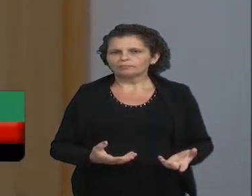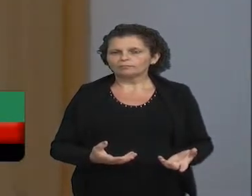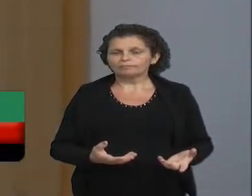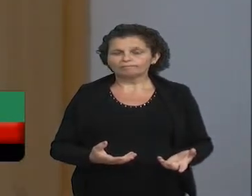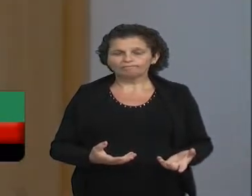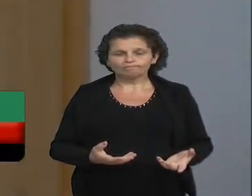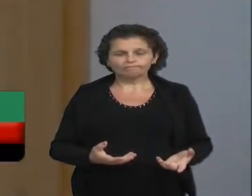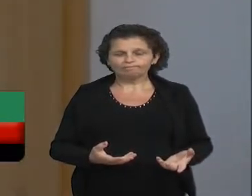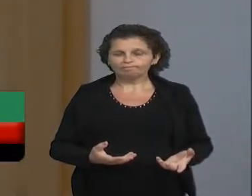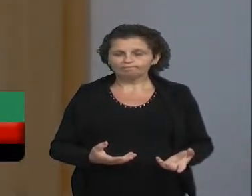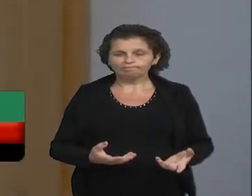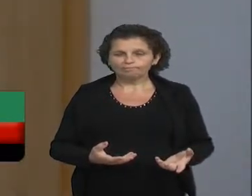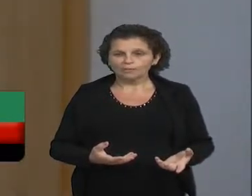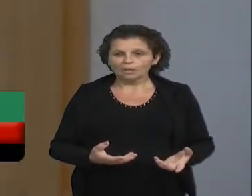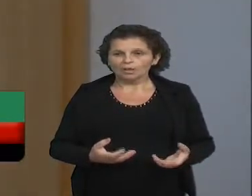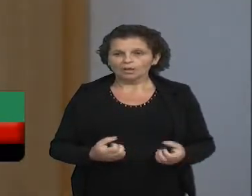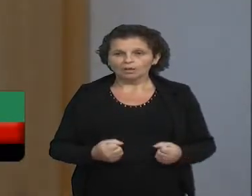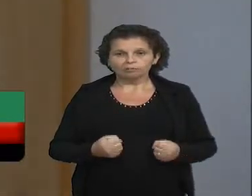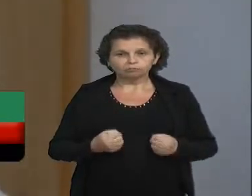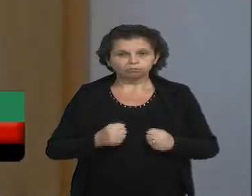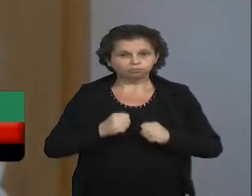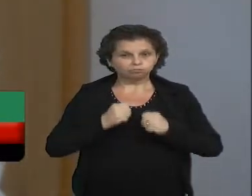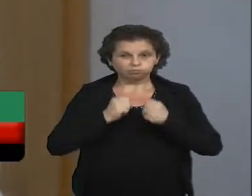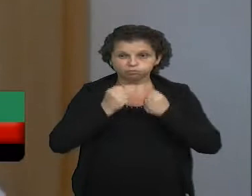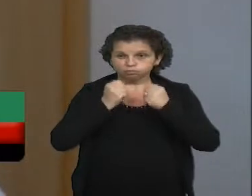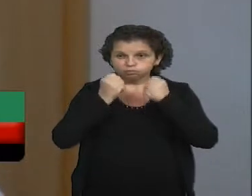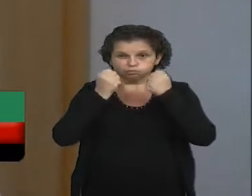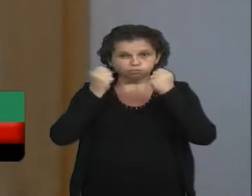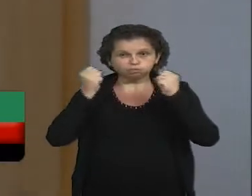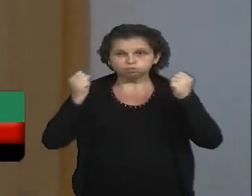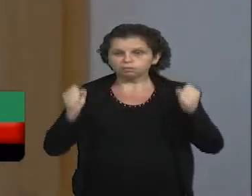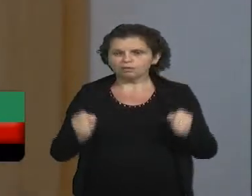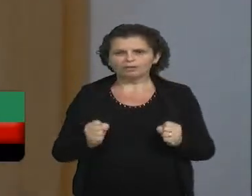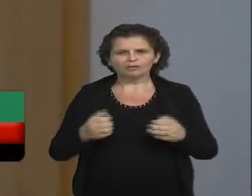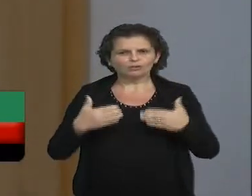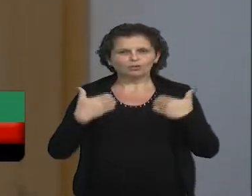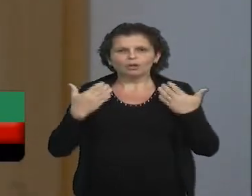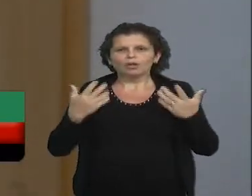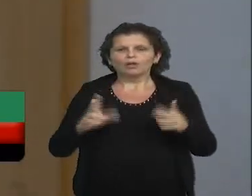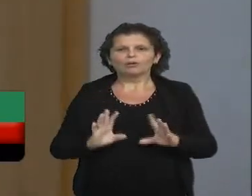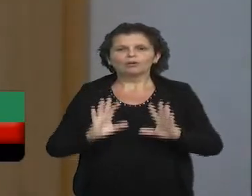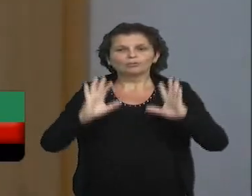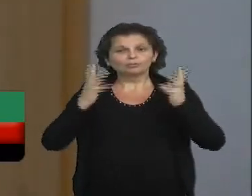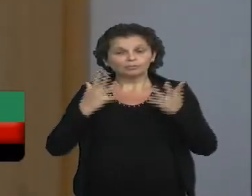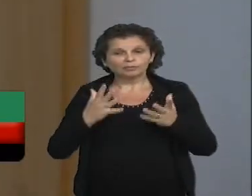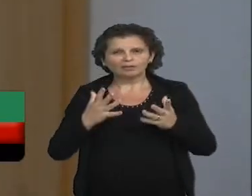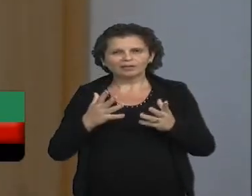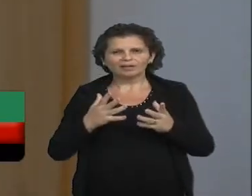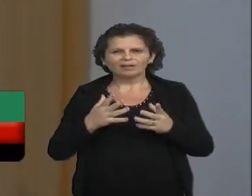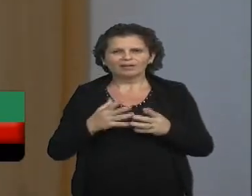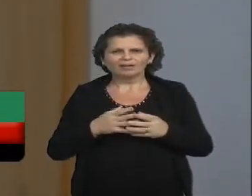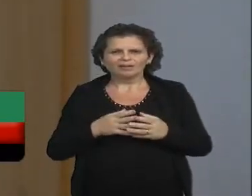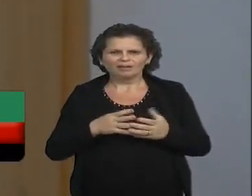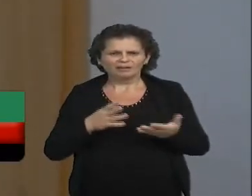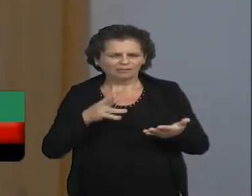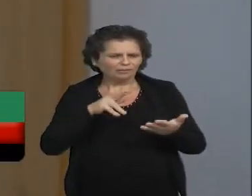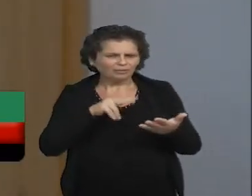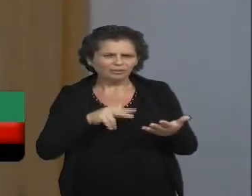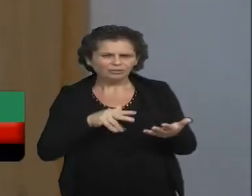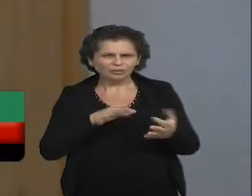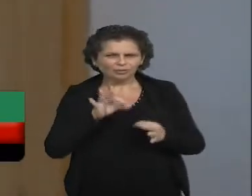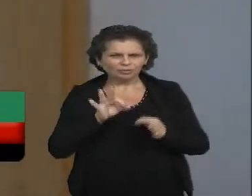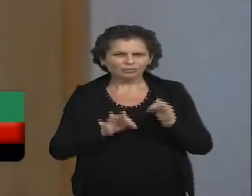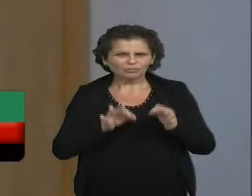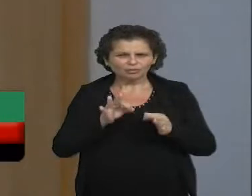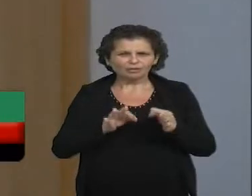É de assustar, né? É de assustar o que acontece com isso. E eu até peguei aqui, olha, a